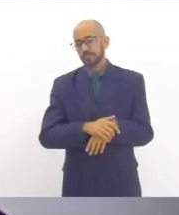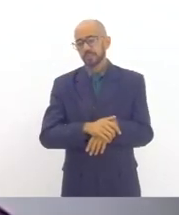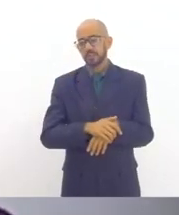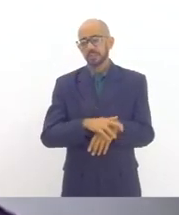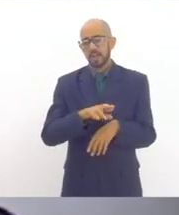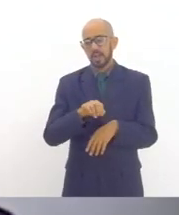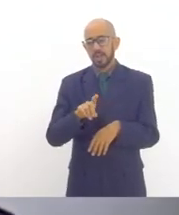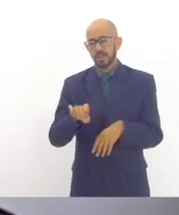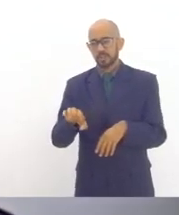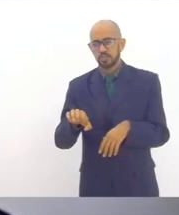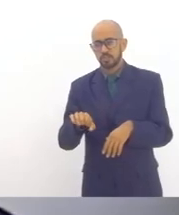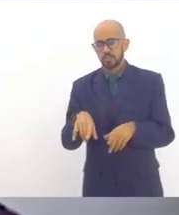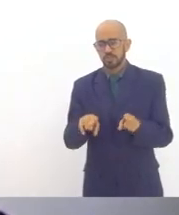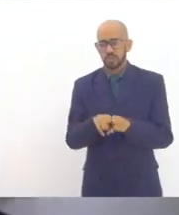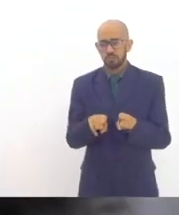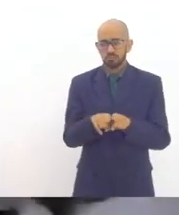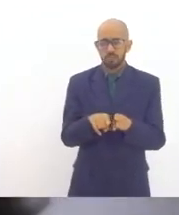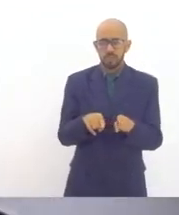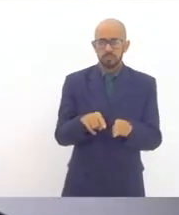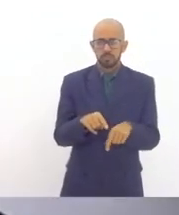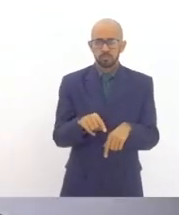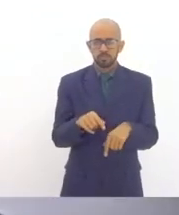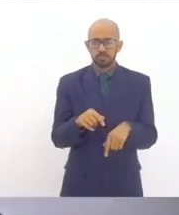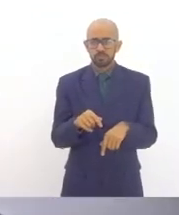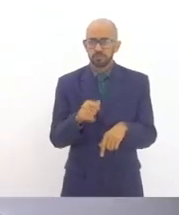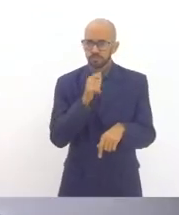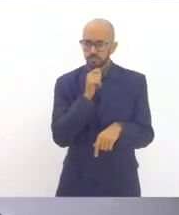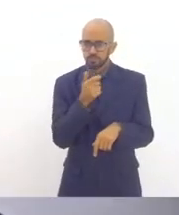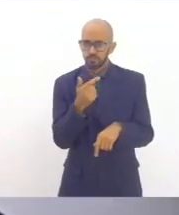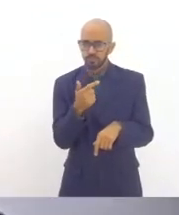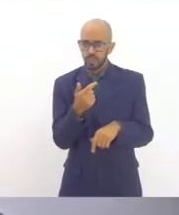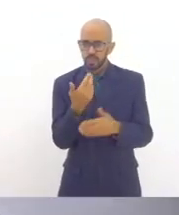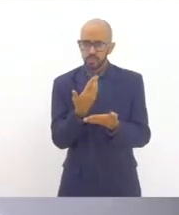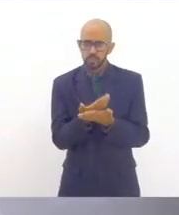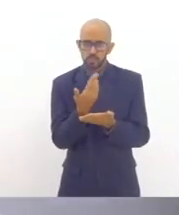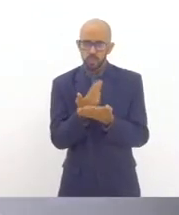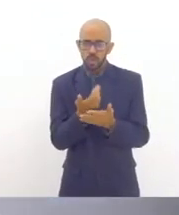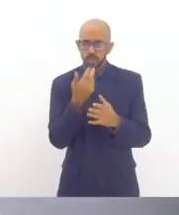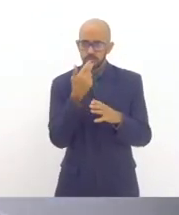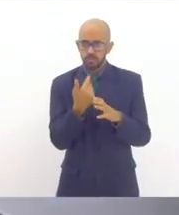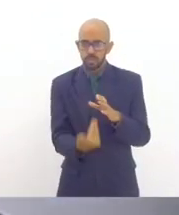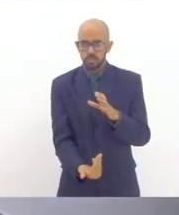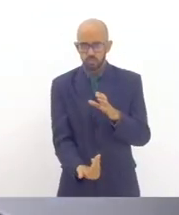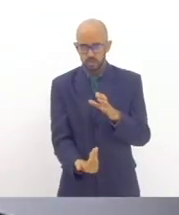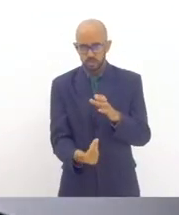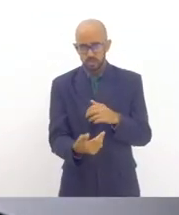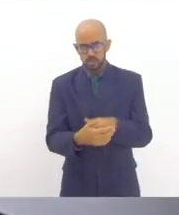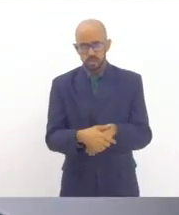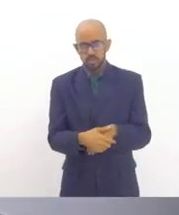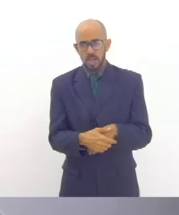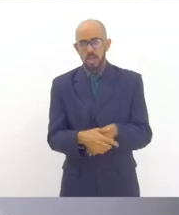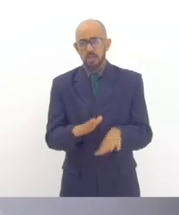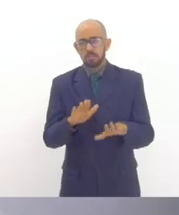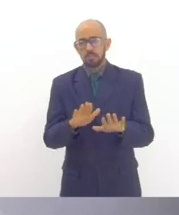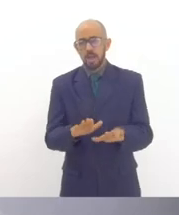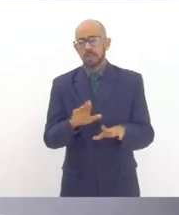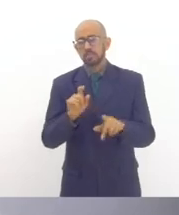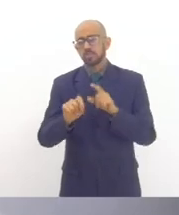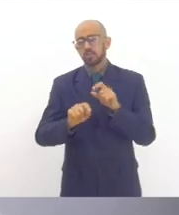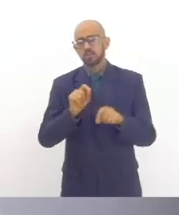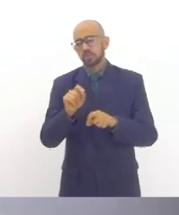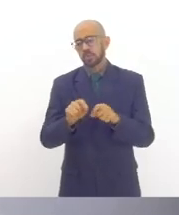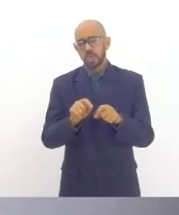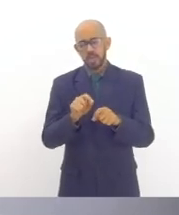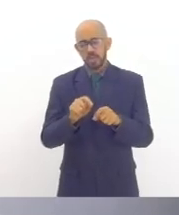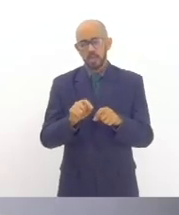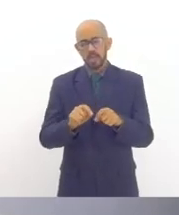rede, e também não temos escolas bilíngues, não ofertamos. Entretanto, em relação à oferta